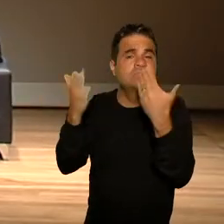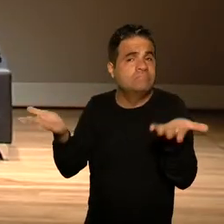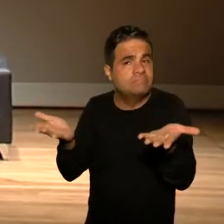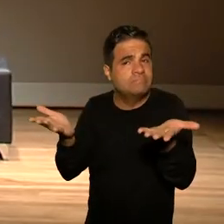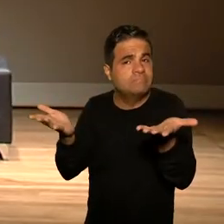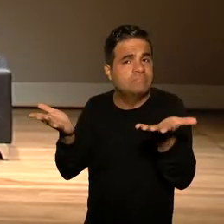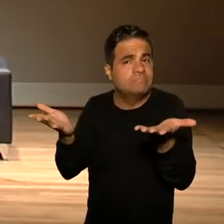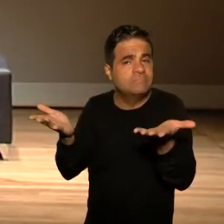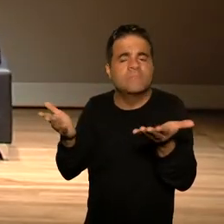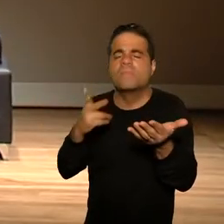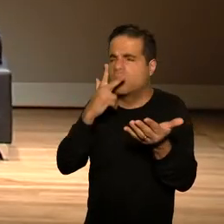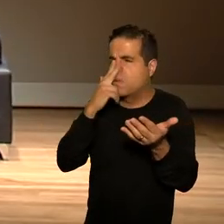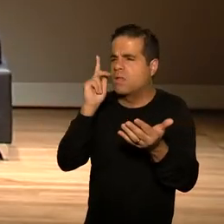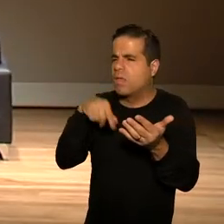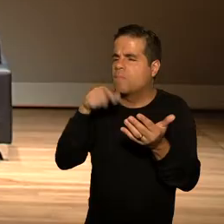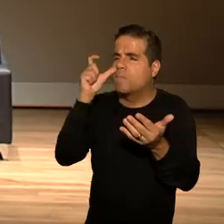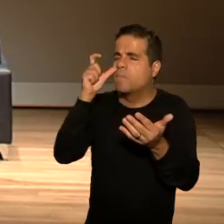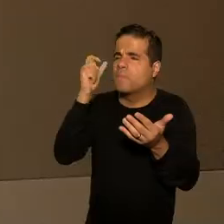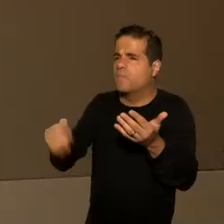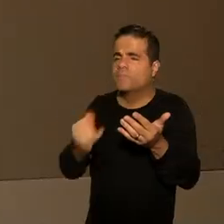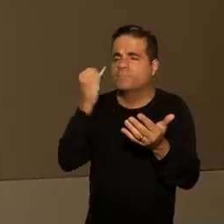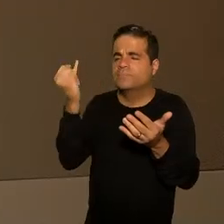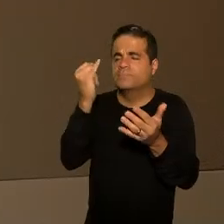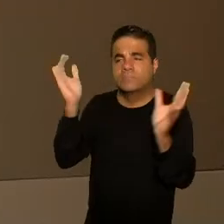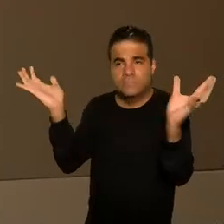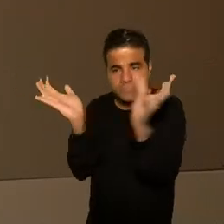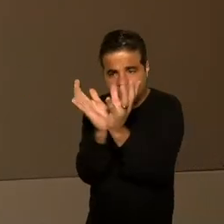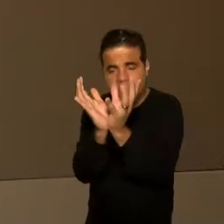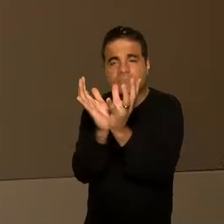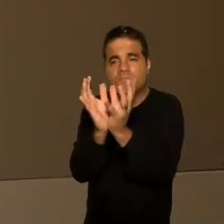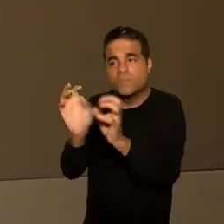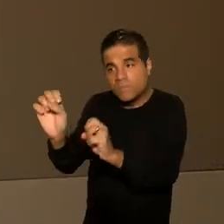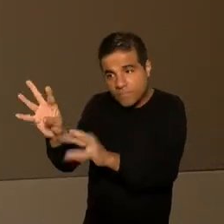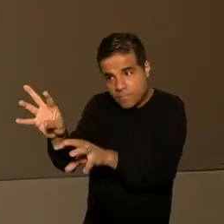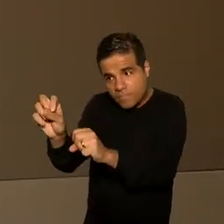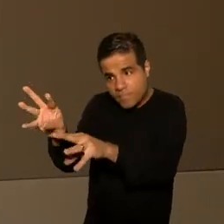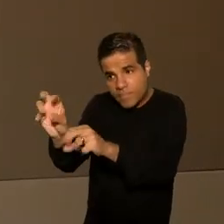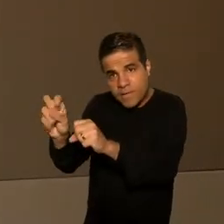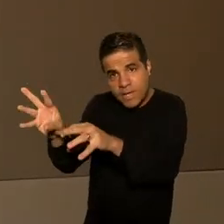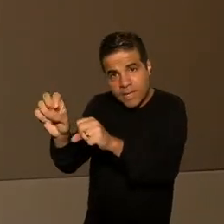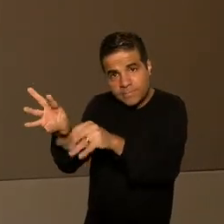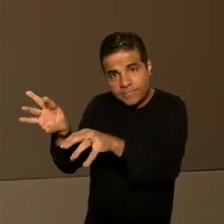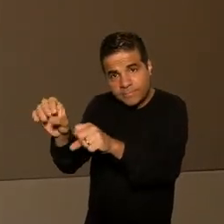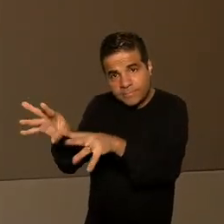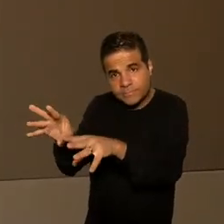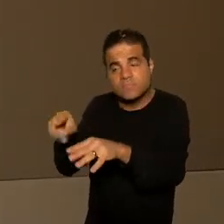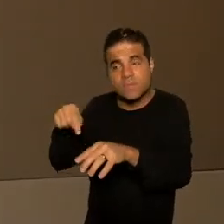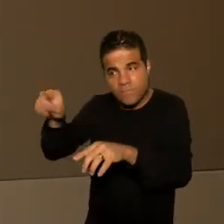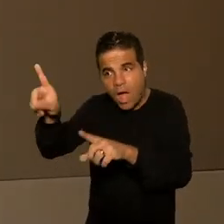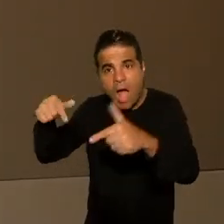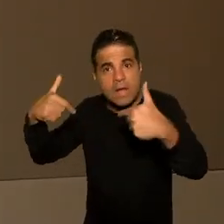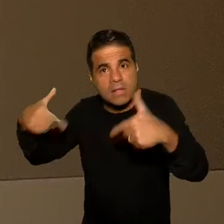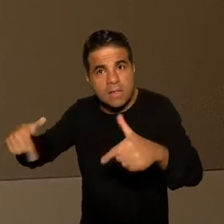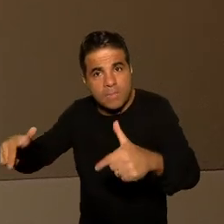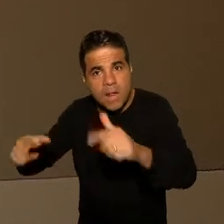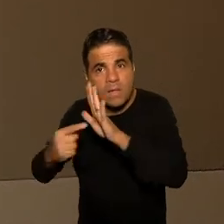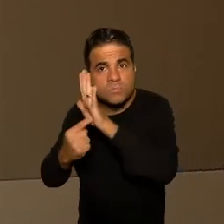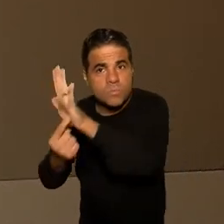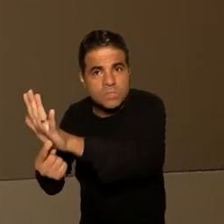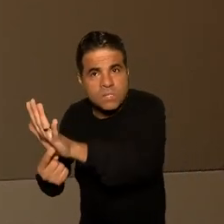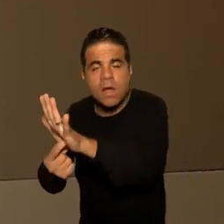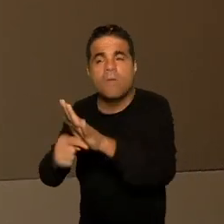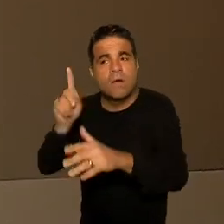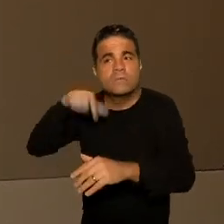Bom eu acho que é sempre muito importante quando a equipe educativa os mediadores que vão trabalhar numa exposição